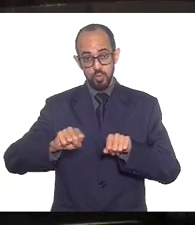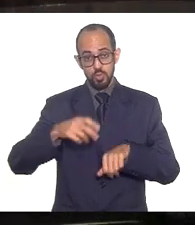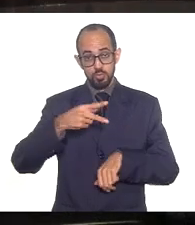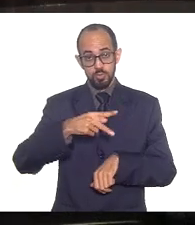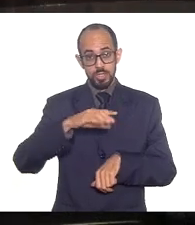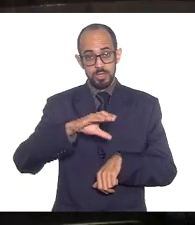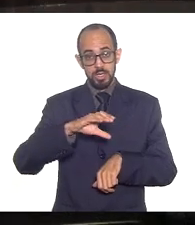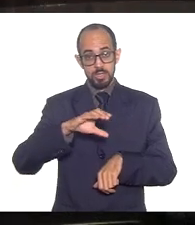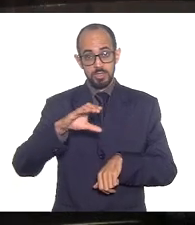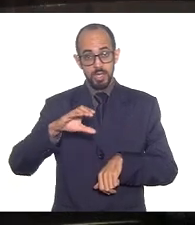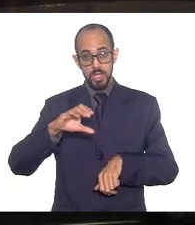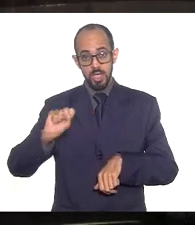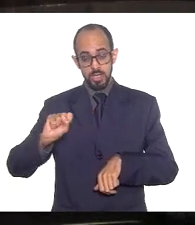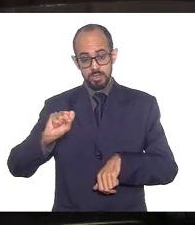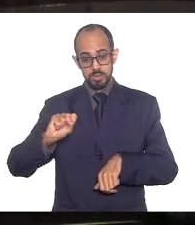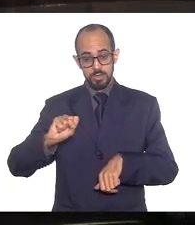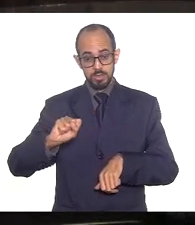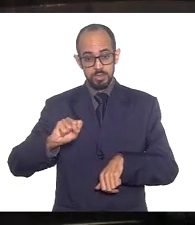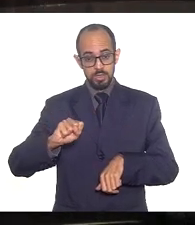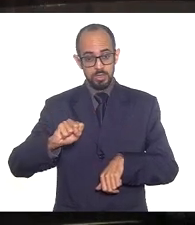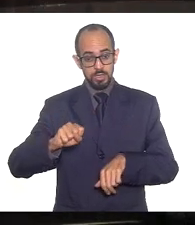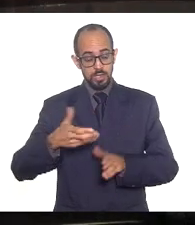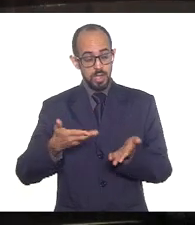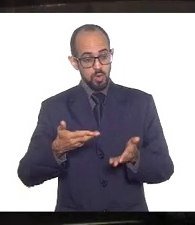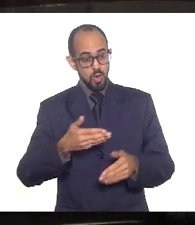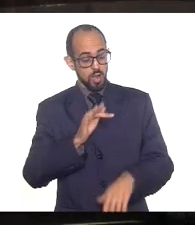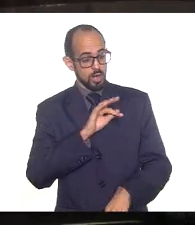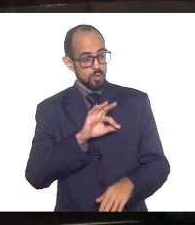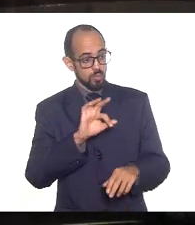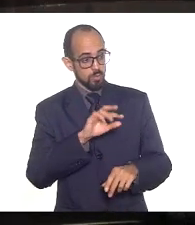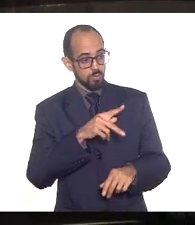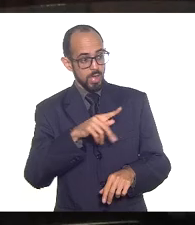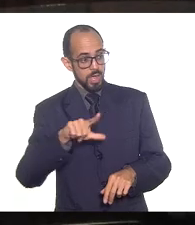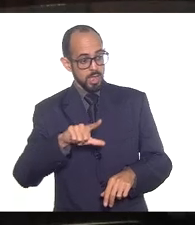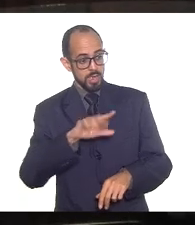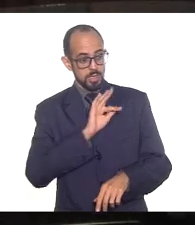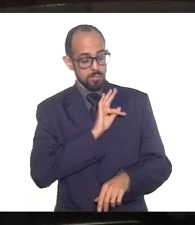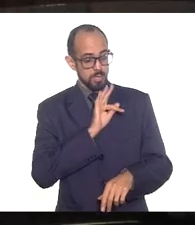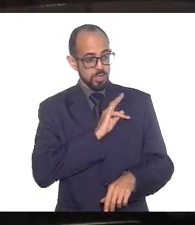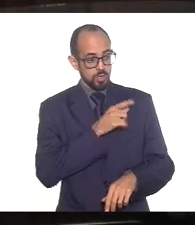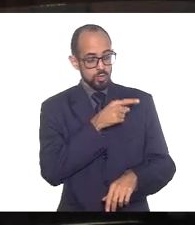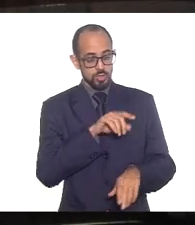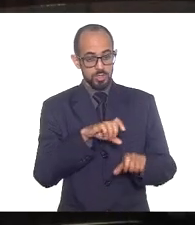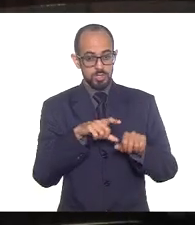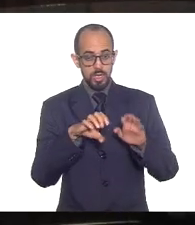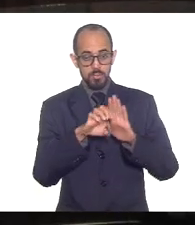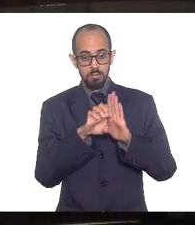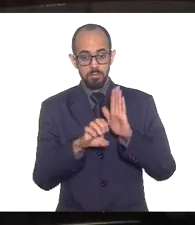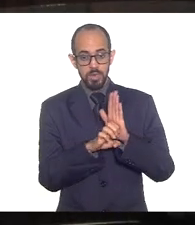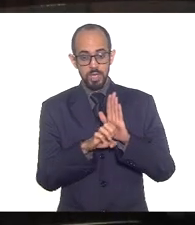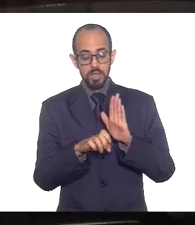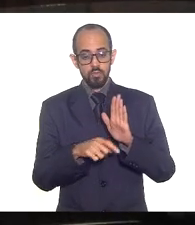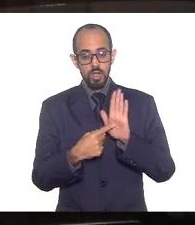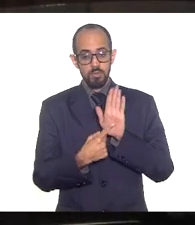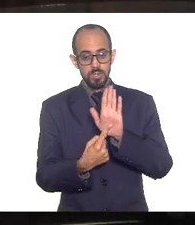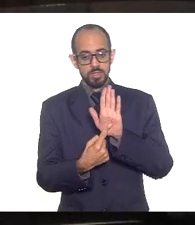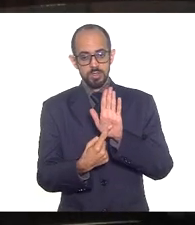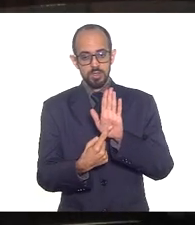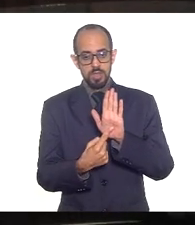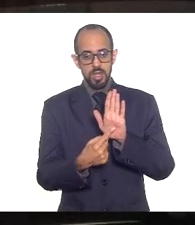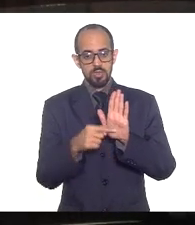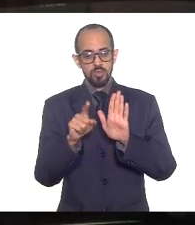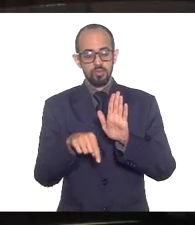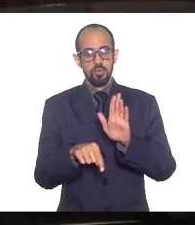nesse bom projeto da deputada Martha Rocha essa emenda foi apresentada e foi objeto de veto